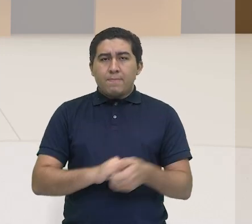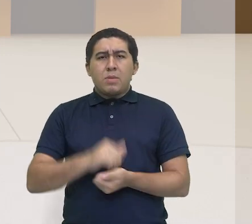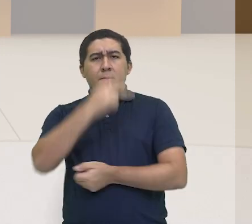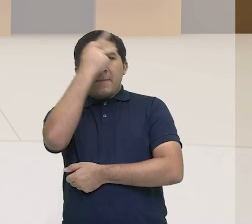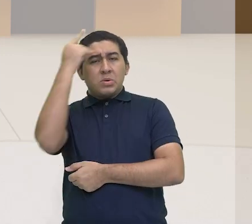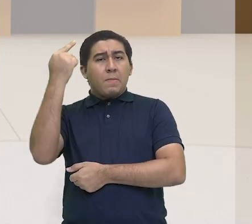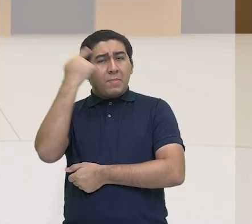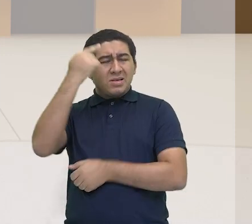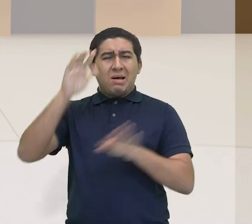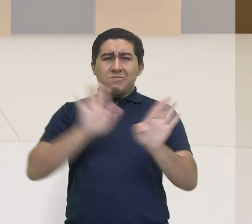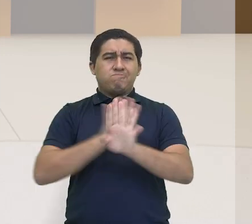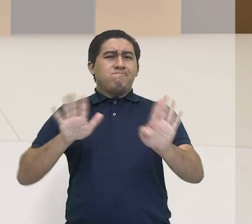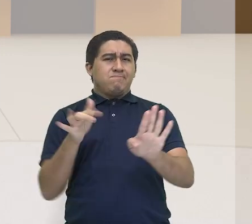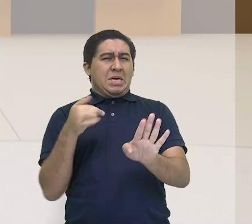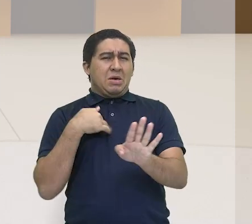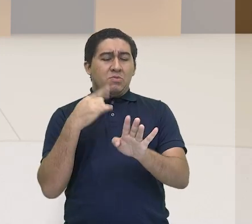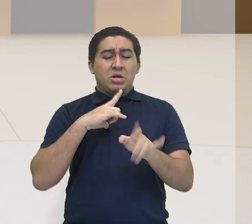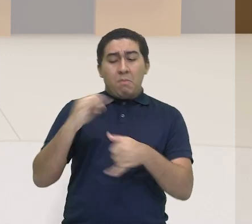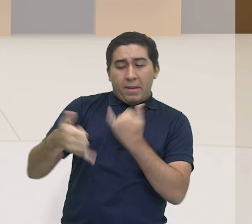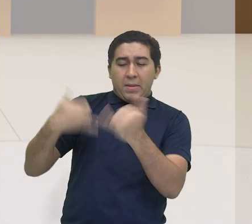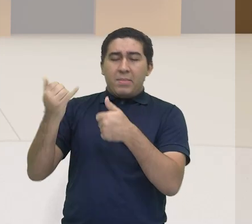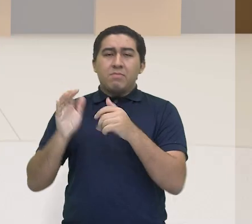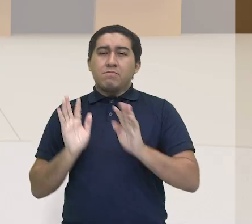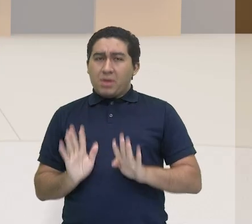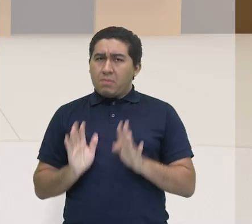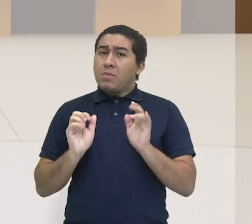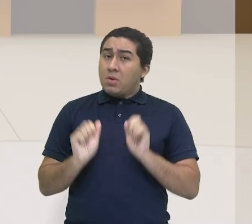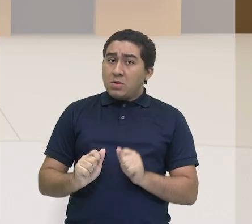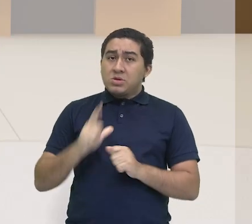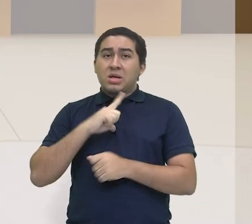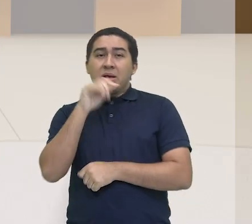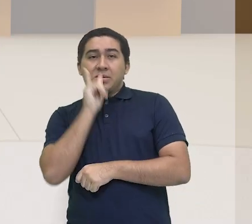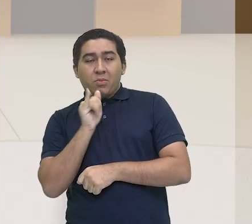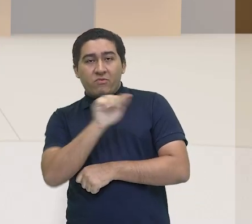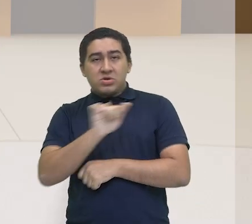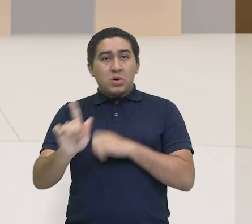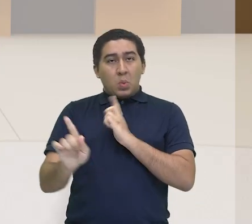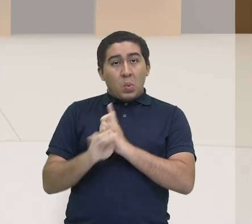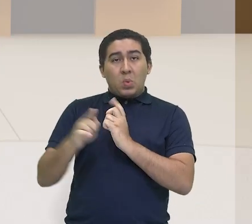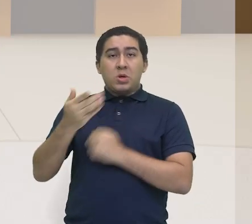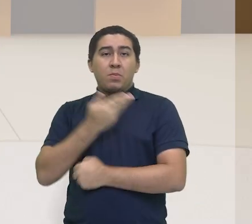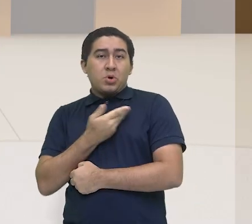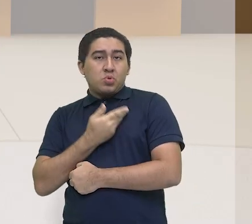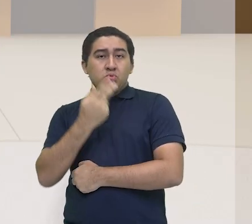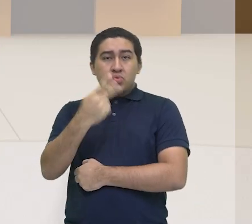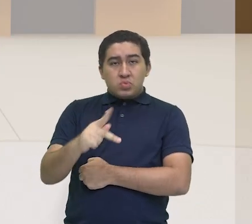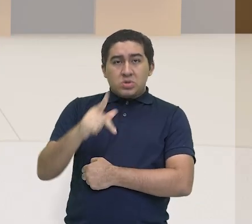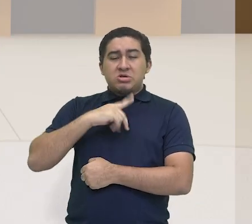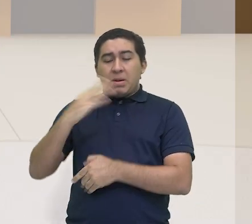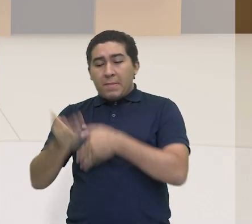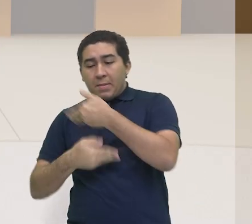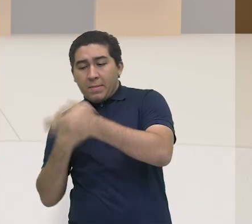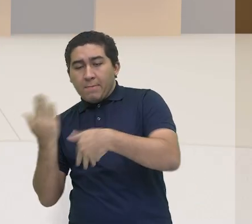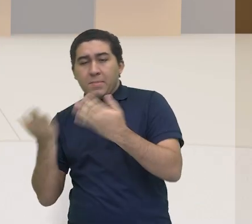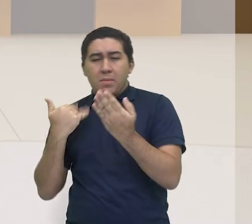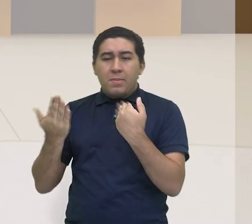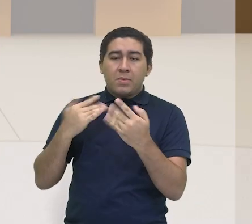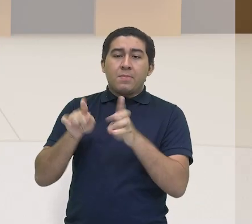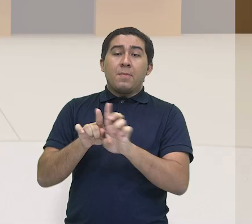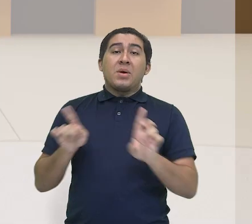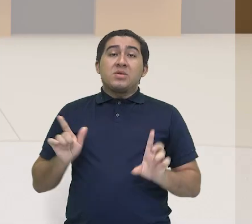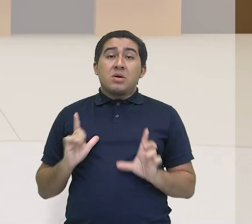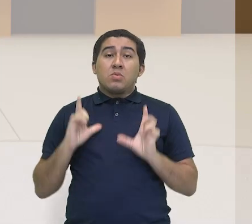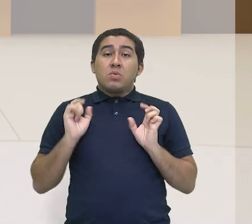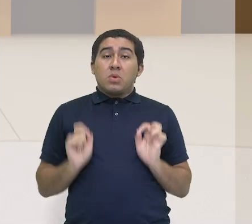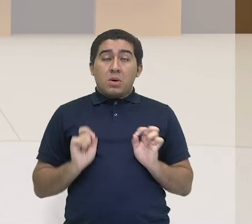é muito, eu vou para me divertir. Pode ser também você encontrar amigos e tudo mais, né? Faz amizade, mas também existe a parte que